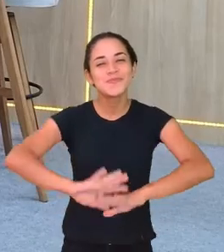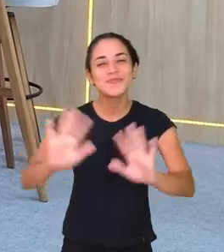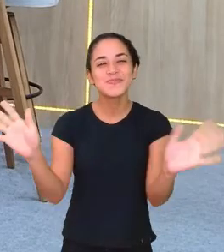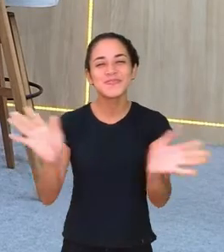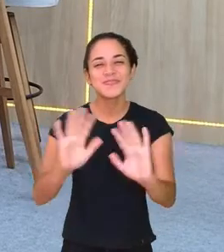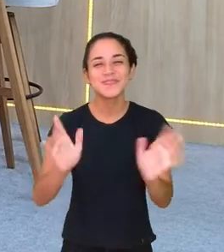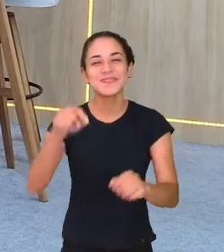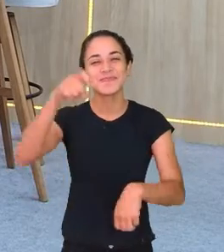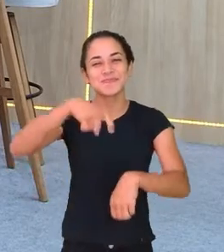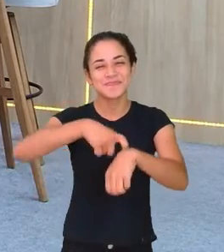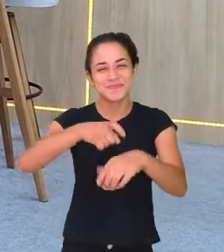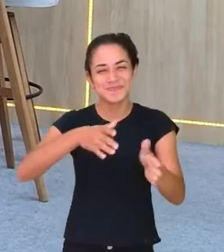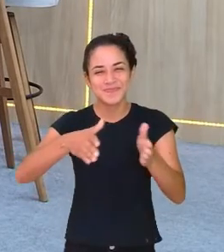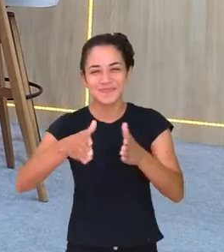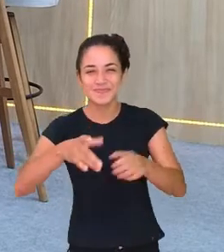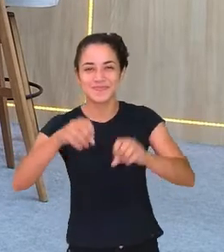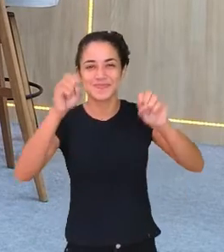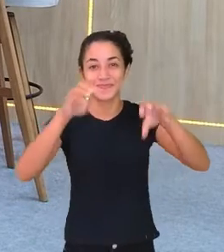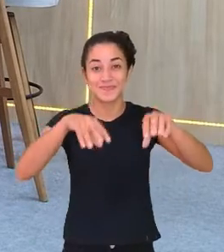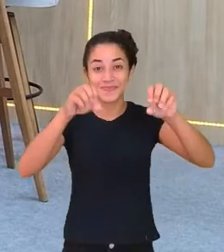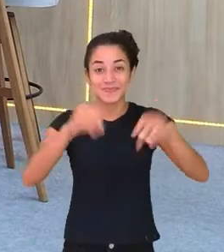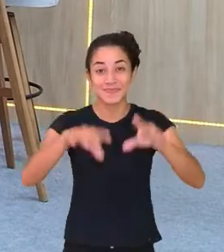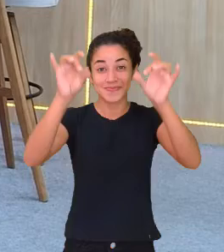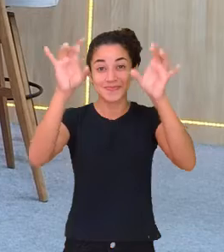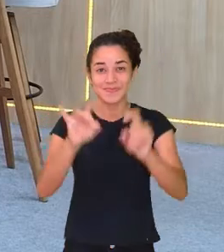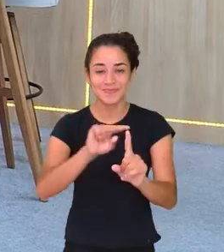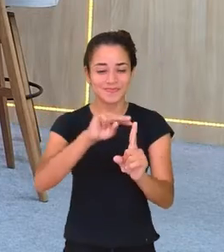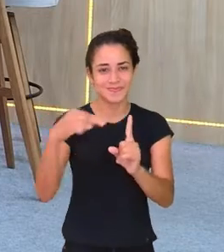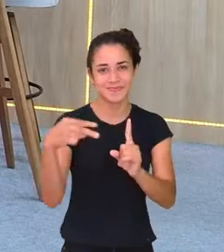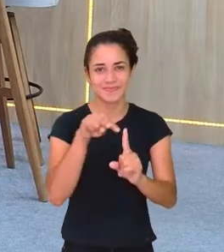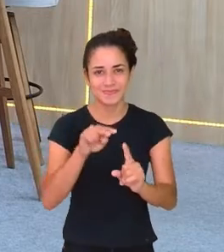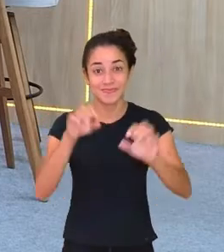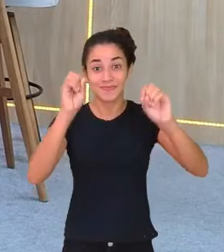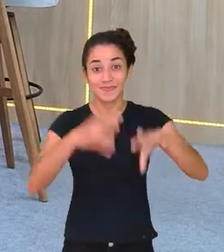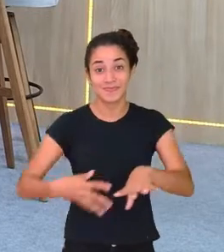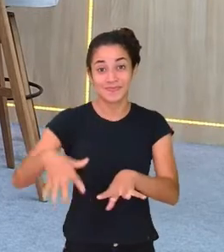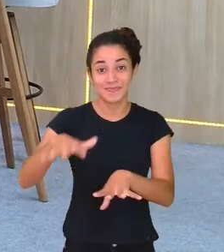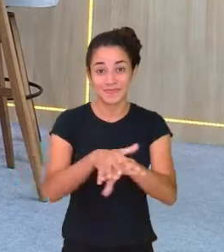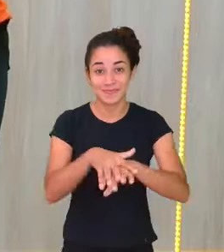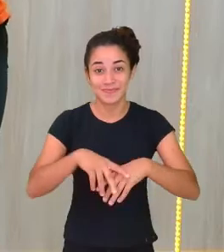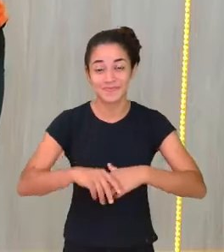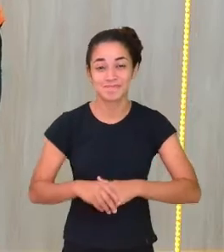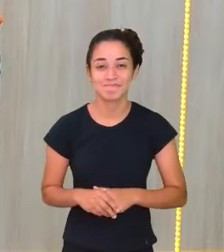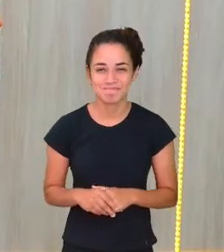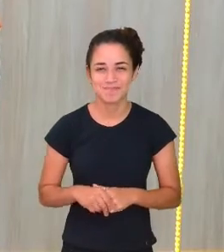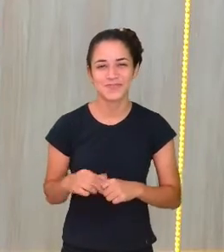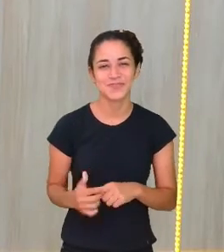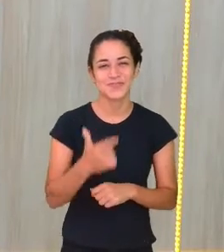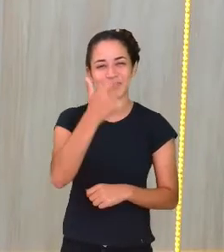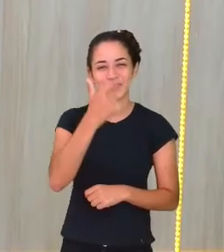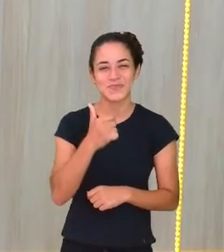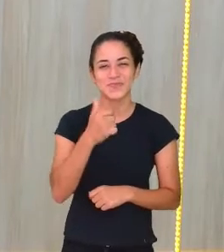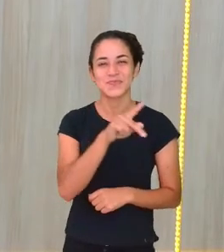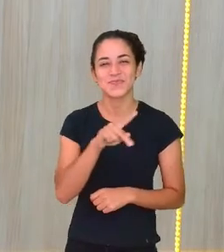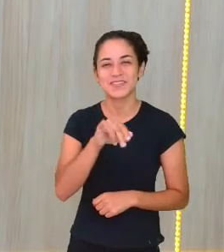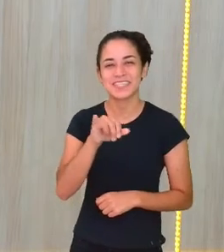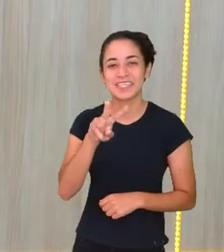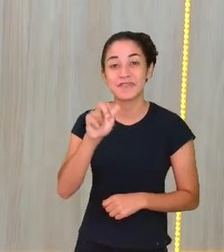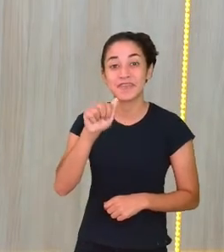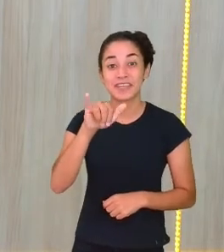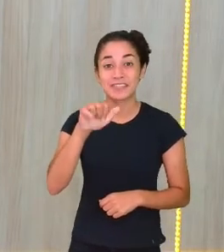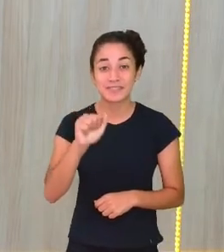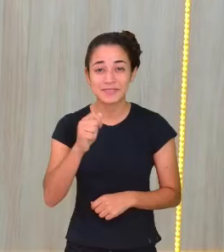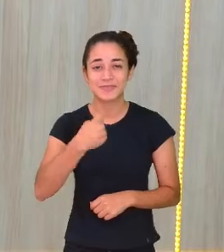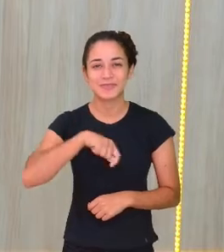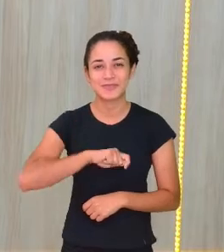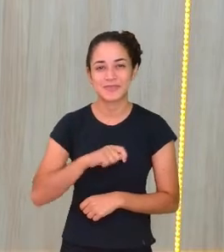Olá, estamos no momento da educação especial na perspectiva da educação inclusiva. Eu sou a professora Ivânia